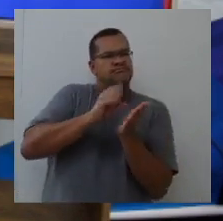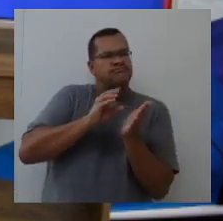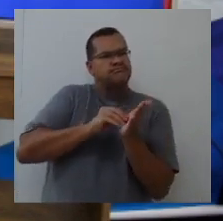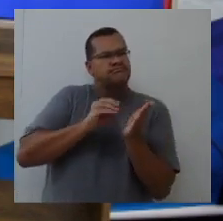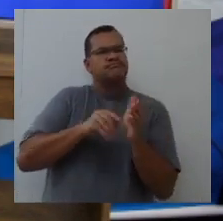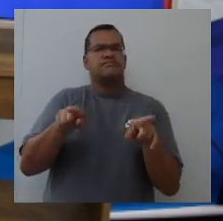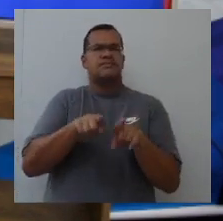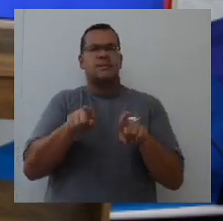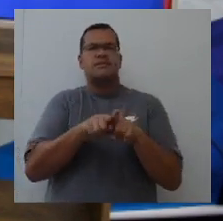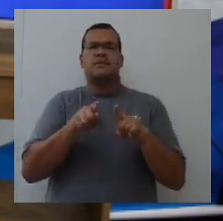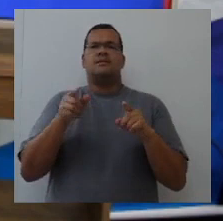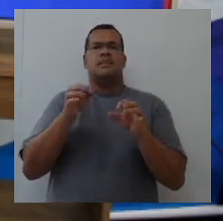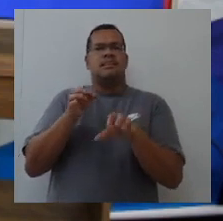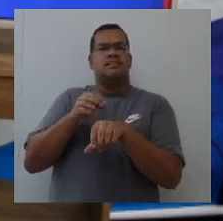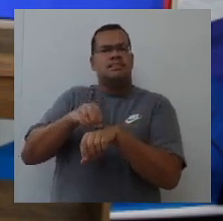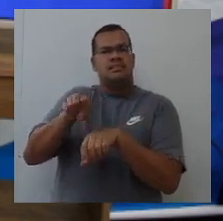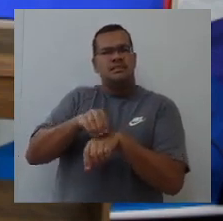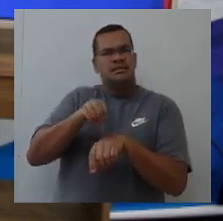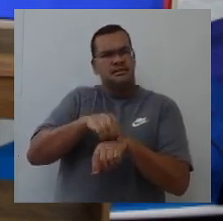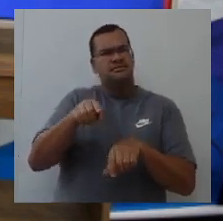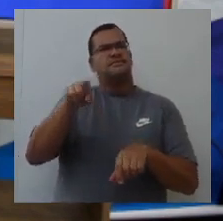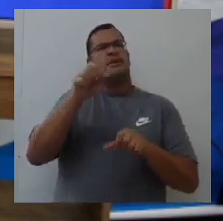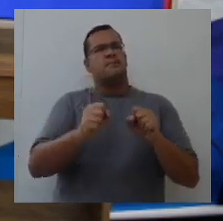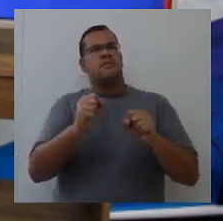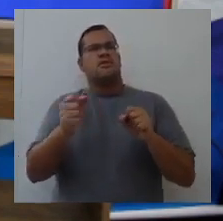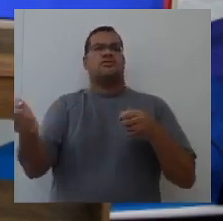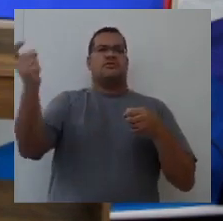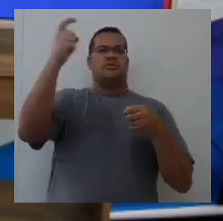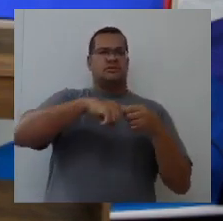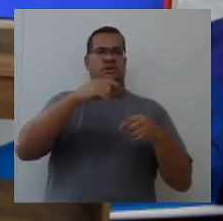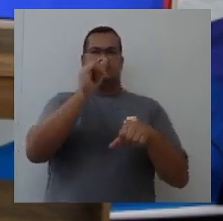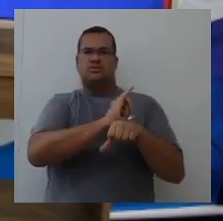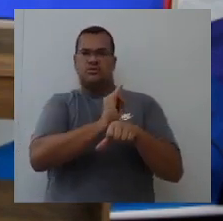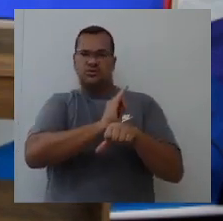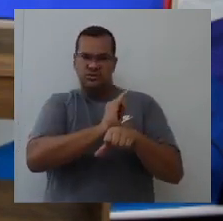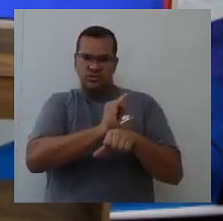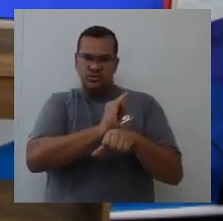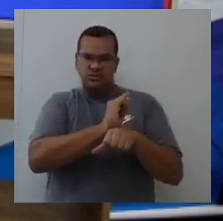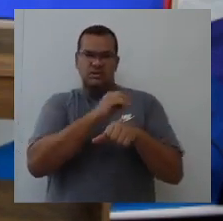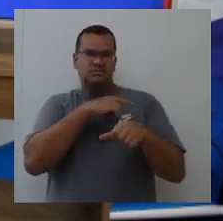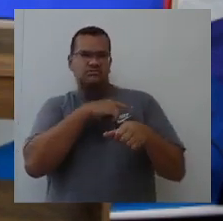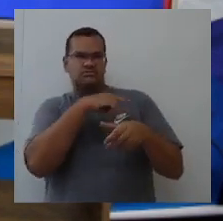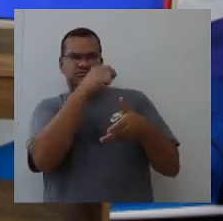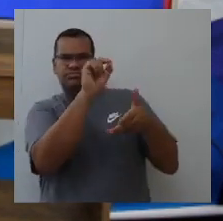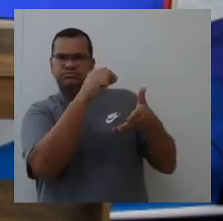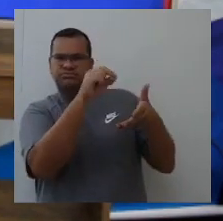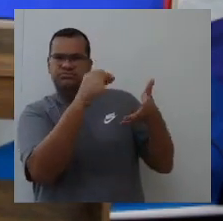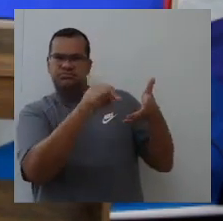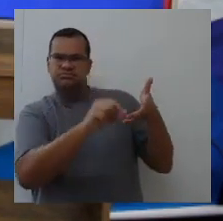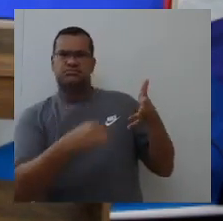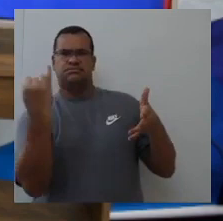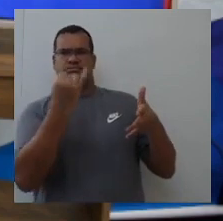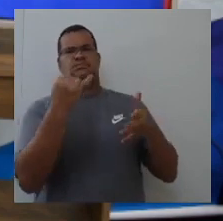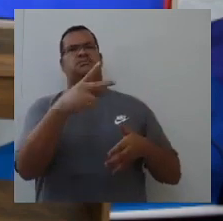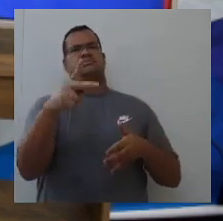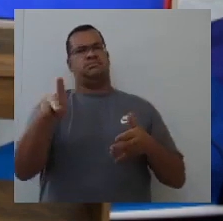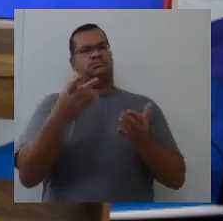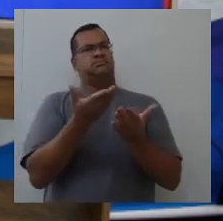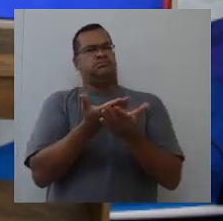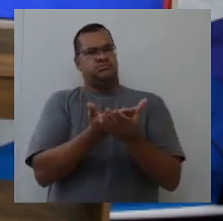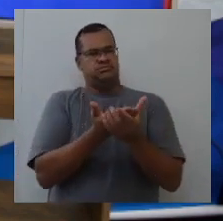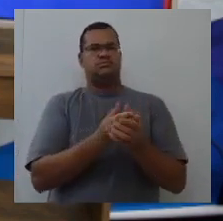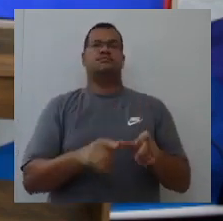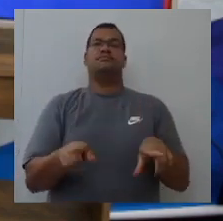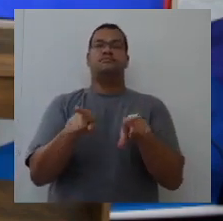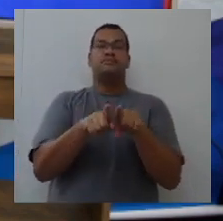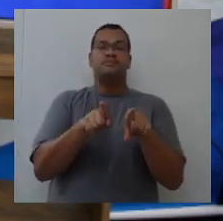E no final da aula, você sabe, você pode voltar lá no YouTube, assistir a aula novamente, pontuando o que for mais importante para você, tá certo? Além